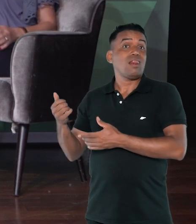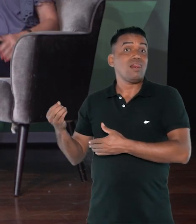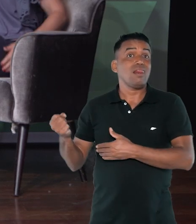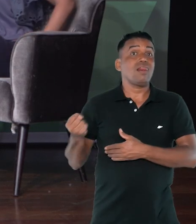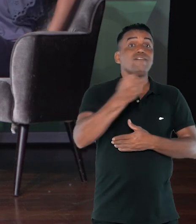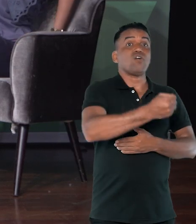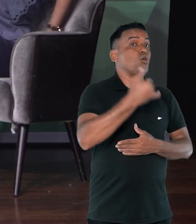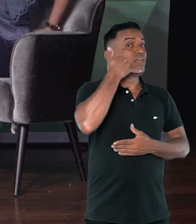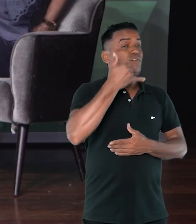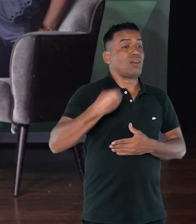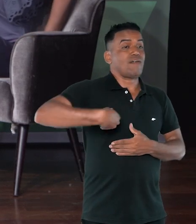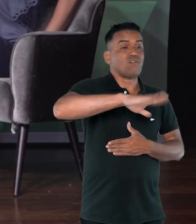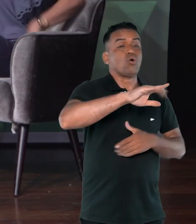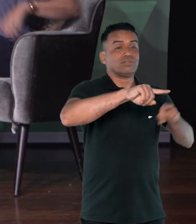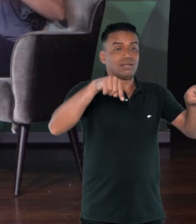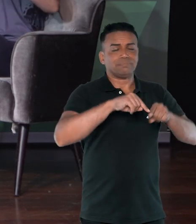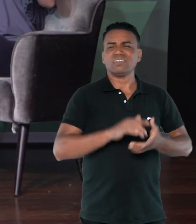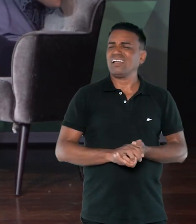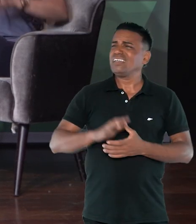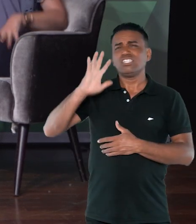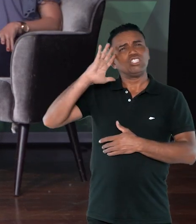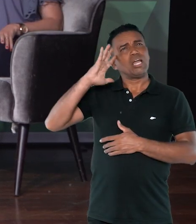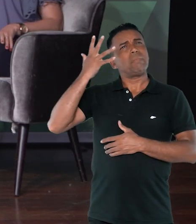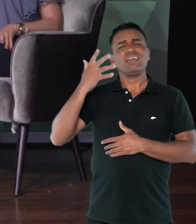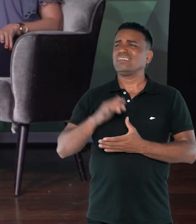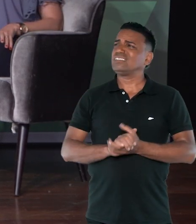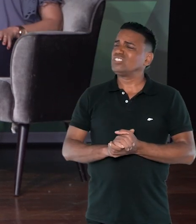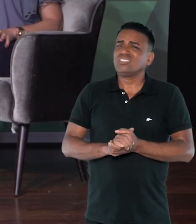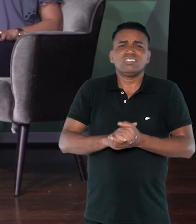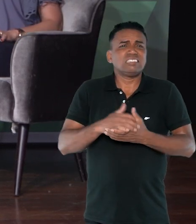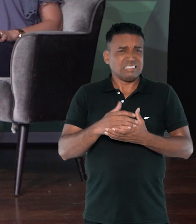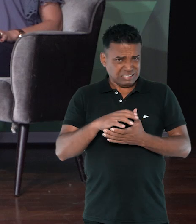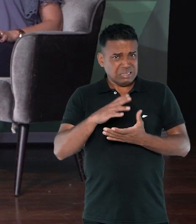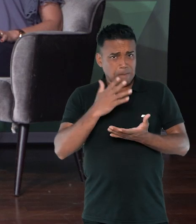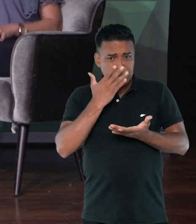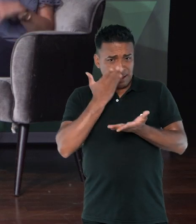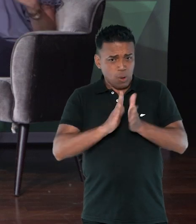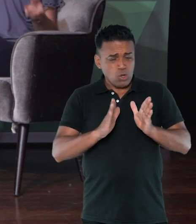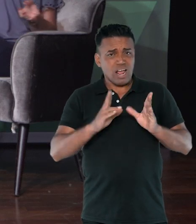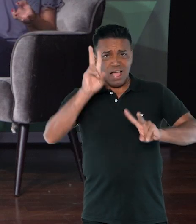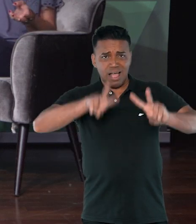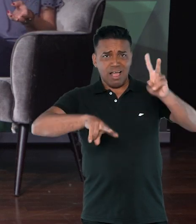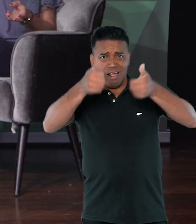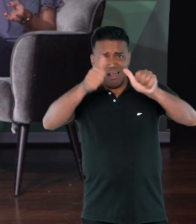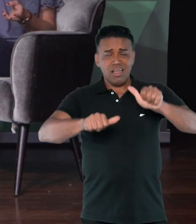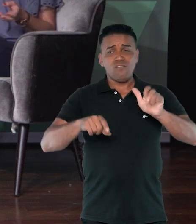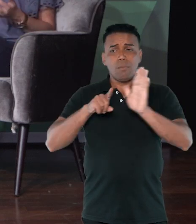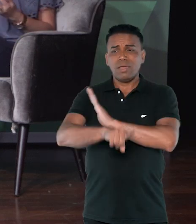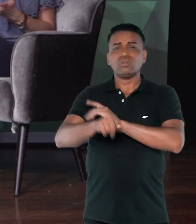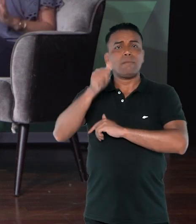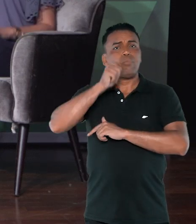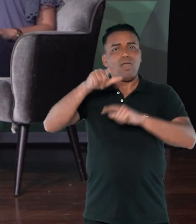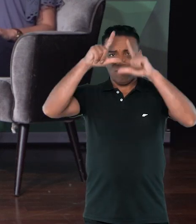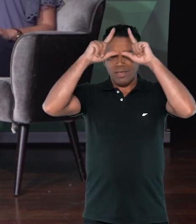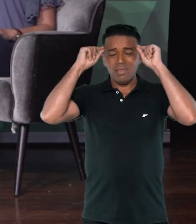Vou lá perguntar para a enfermeira. A enfermeira, ele está na sala de observação. E aí ela voltou e, de repente, o